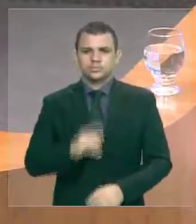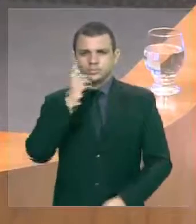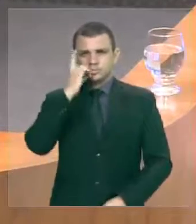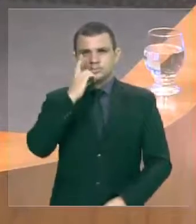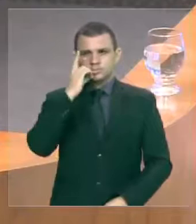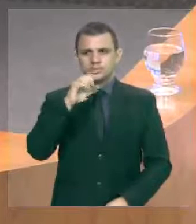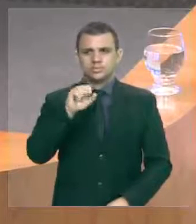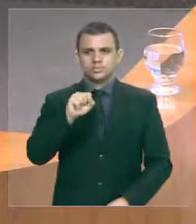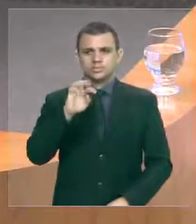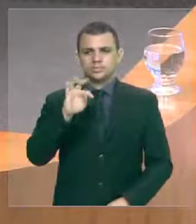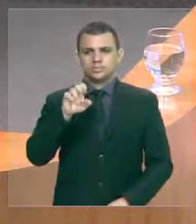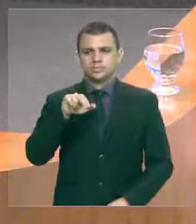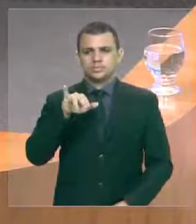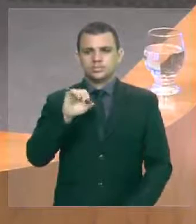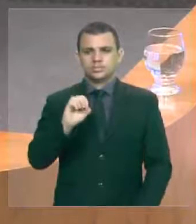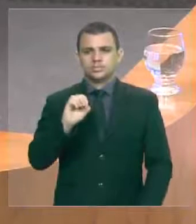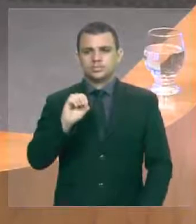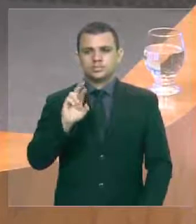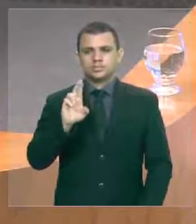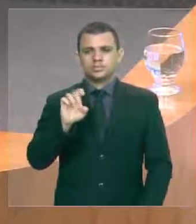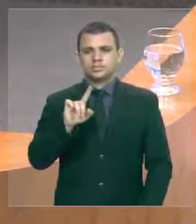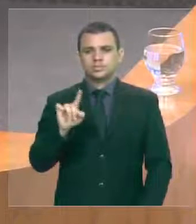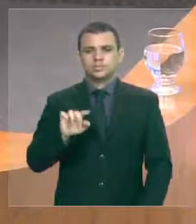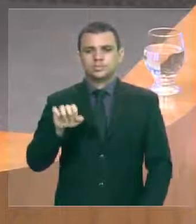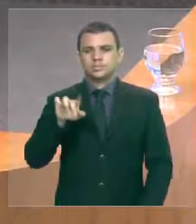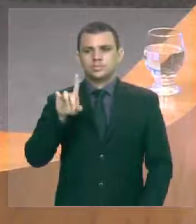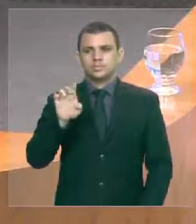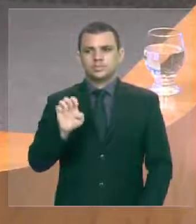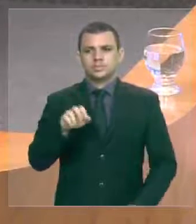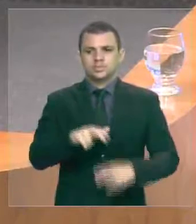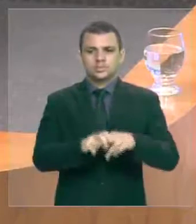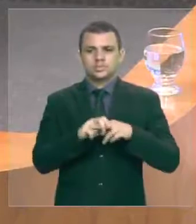Estênio Rezende, pelo seu brilhante